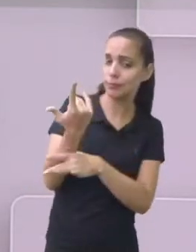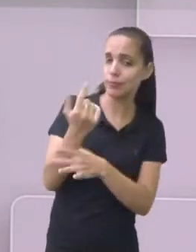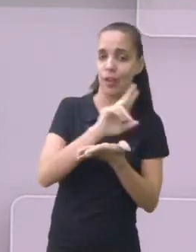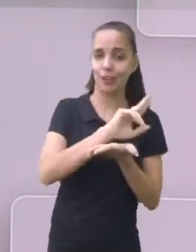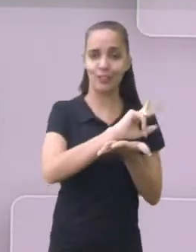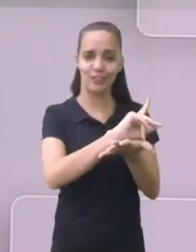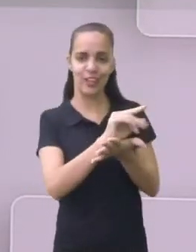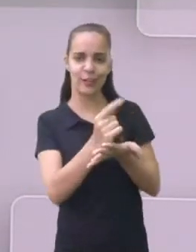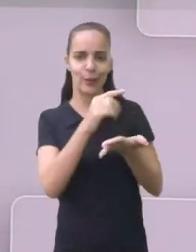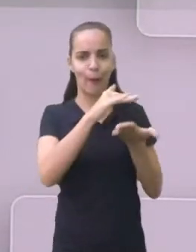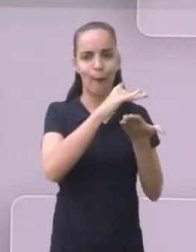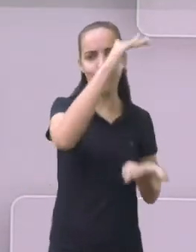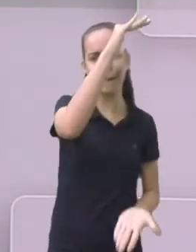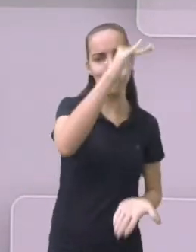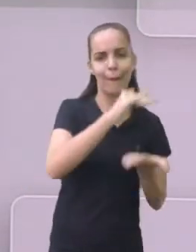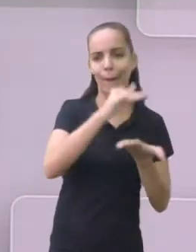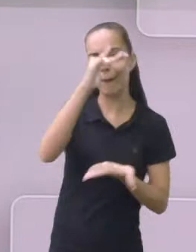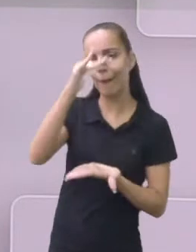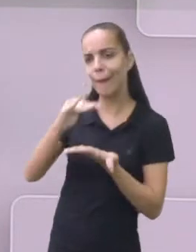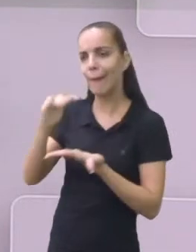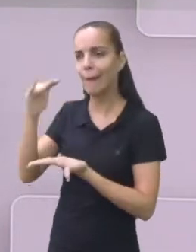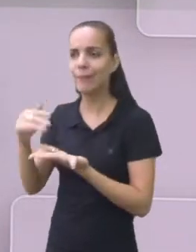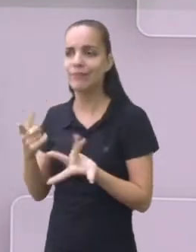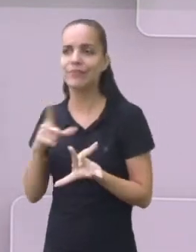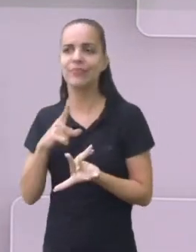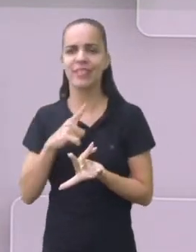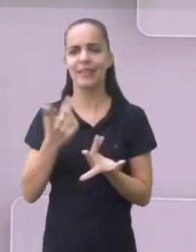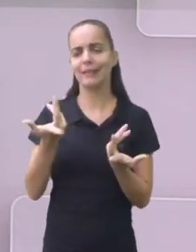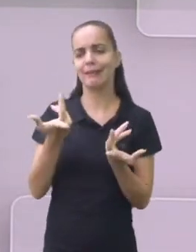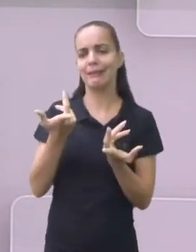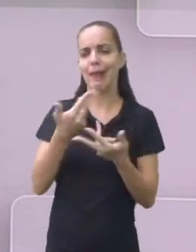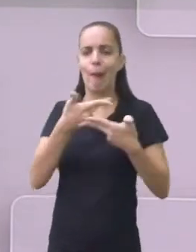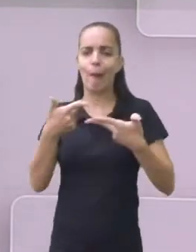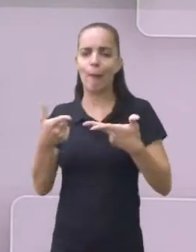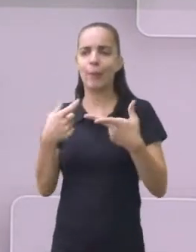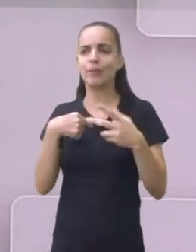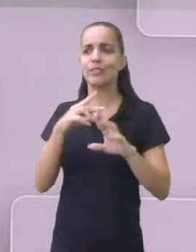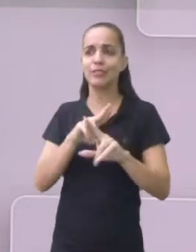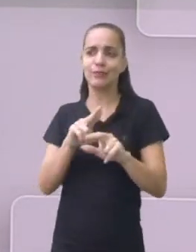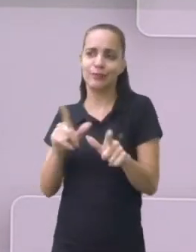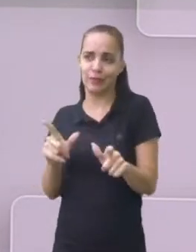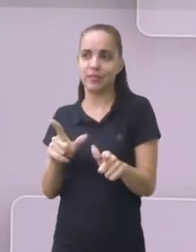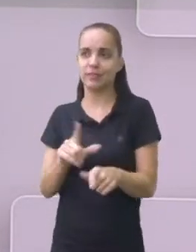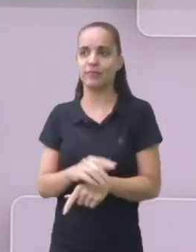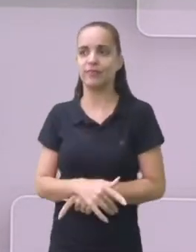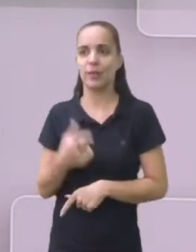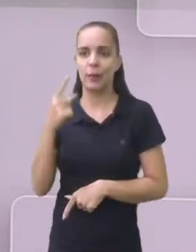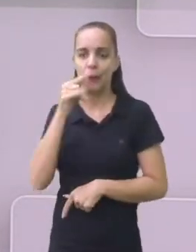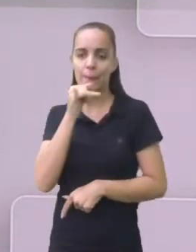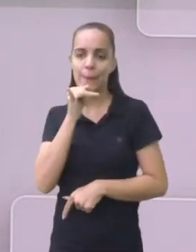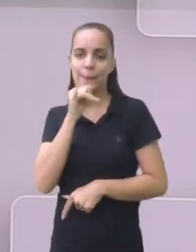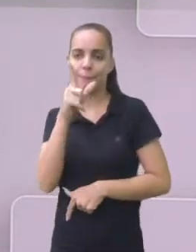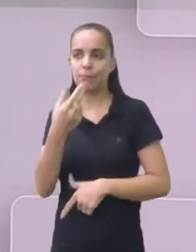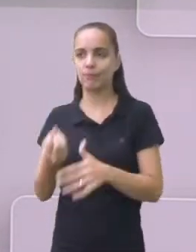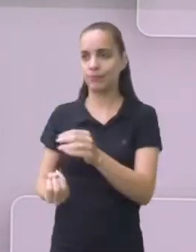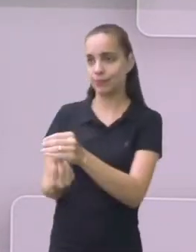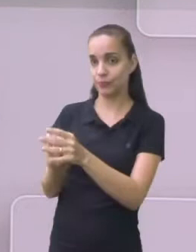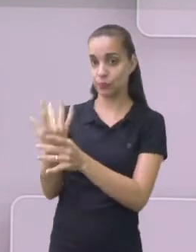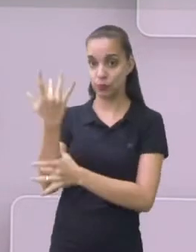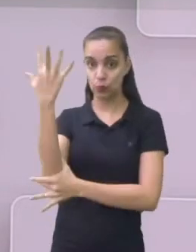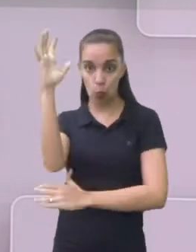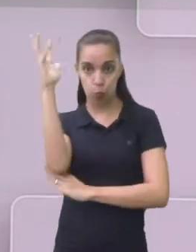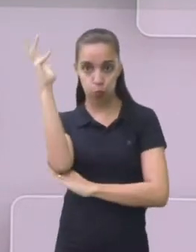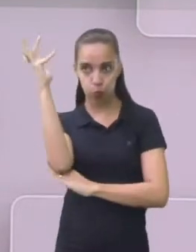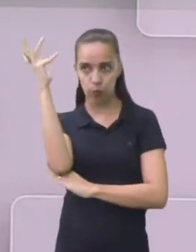fruto diferente, uma sombra diferente, né? Quando você vai plantar uma árvore na porta da sua